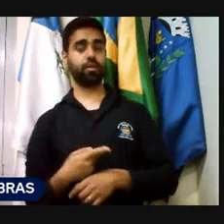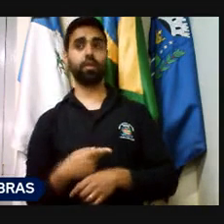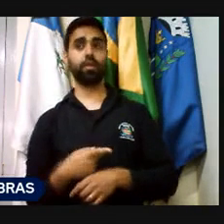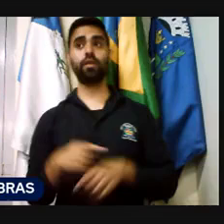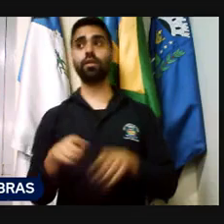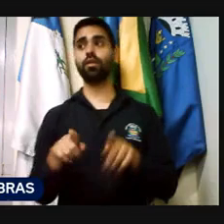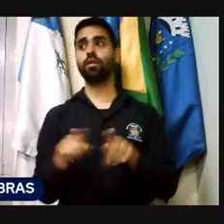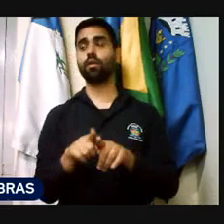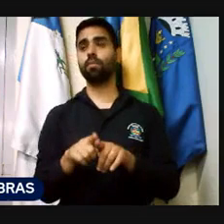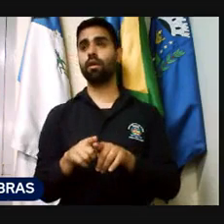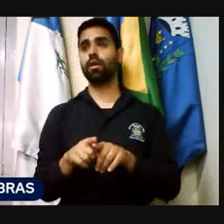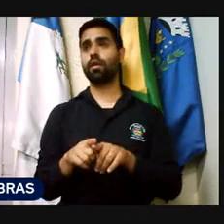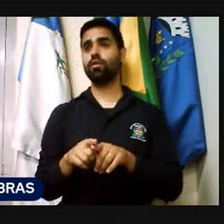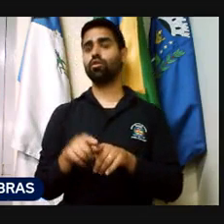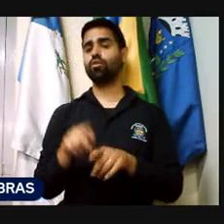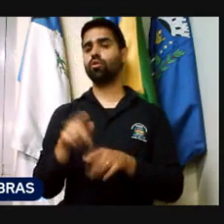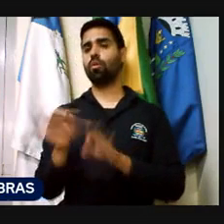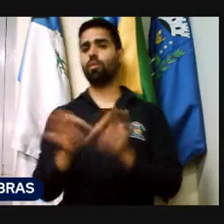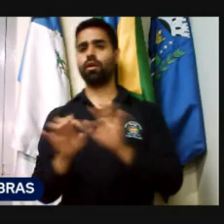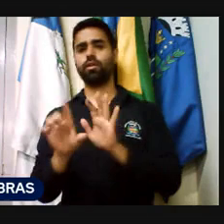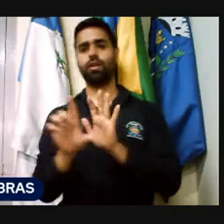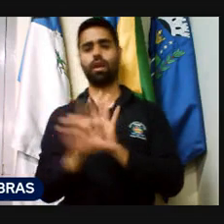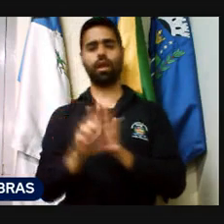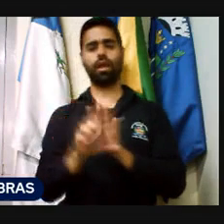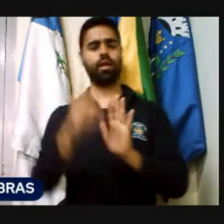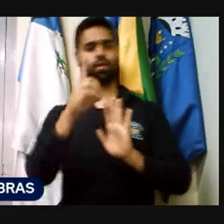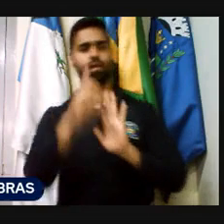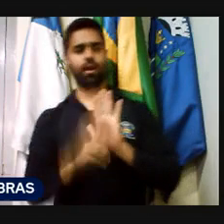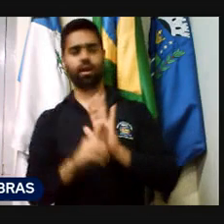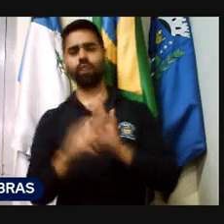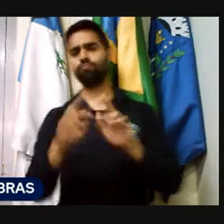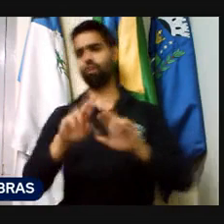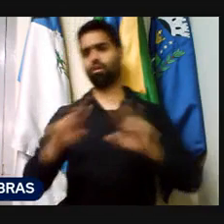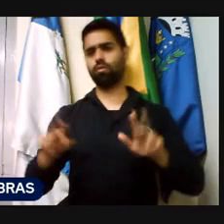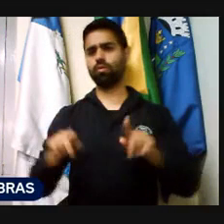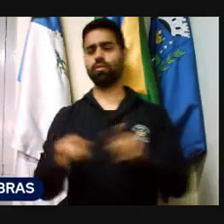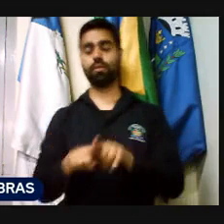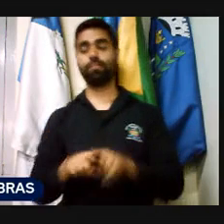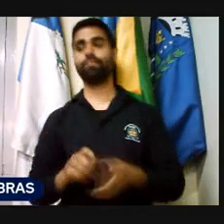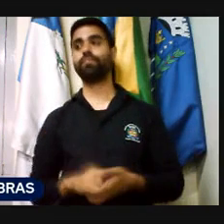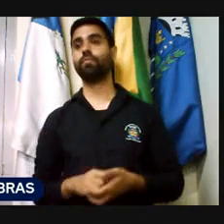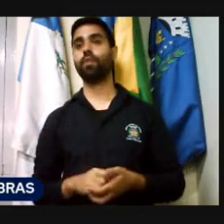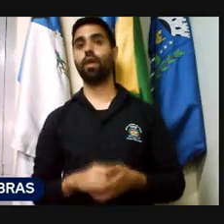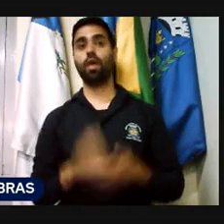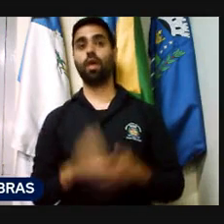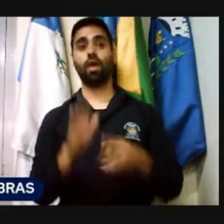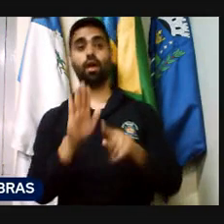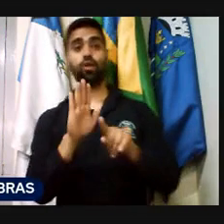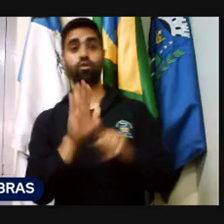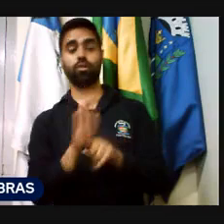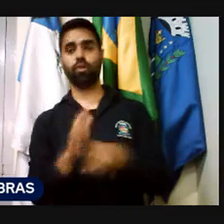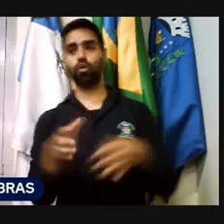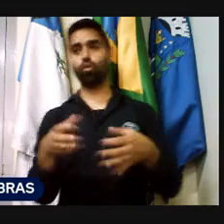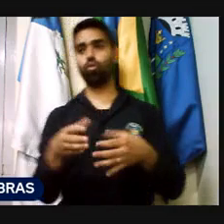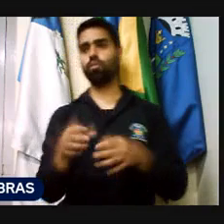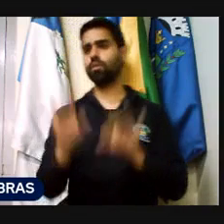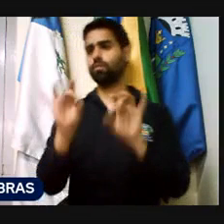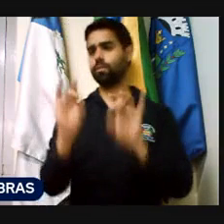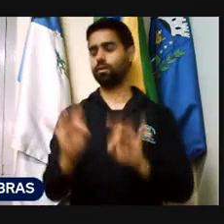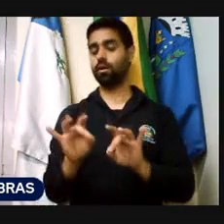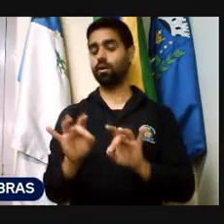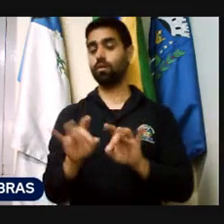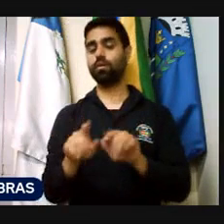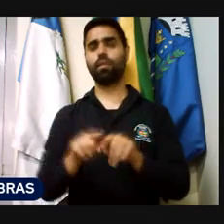minutar anteprojetos de leis, decretos legislativos, resoluções e outros documentos. Assessorar as comissões técnicas permanentes e especiais